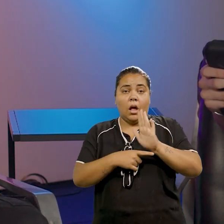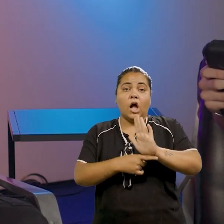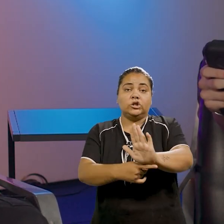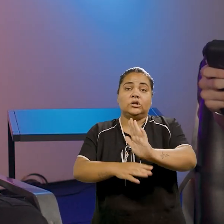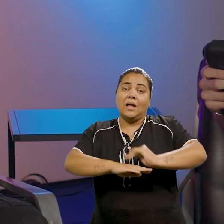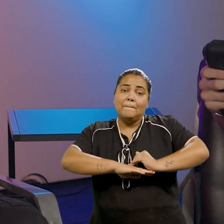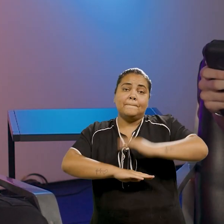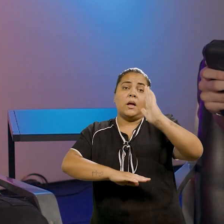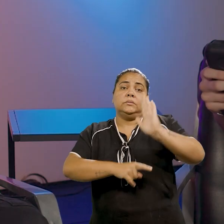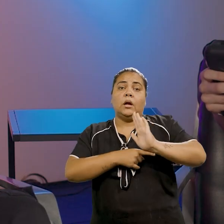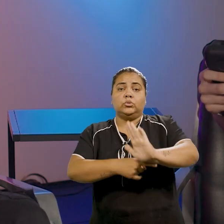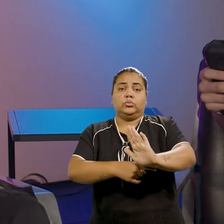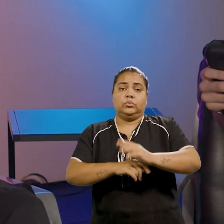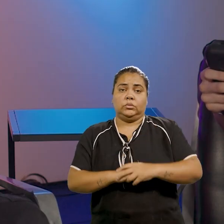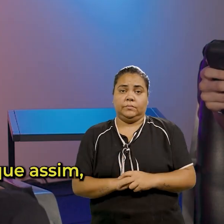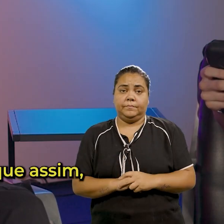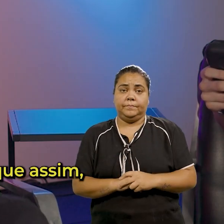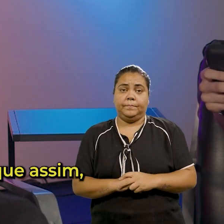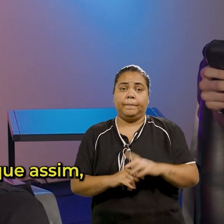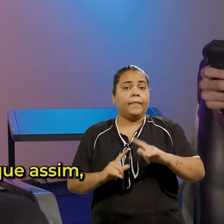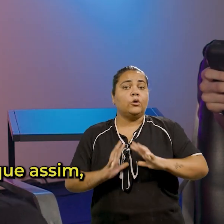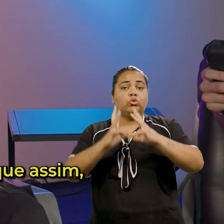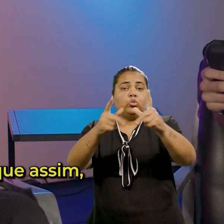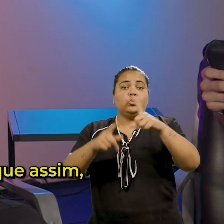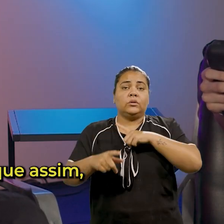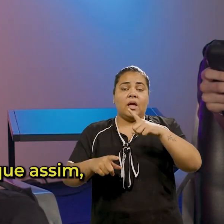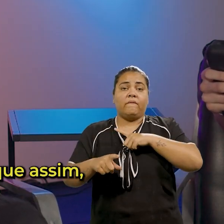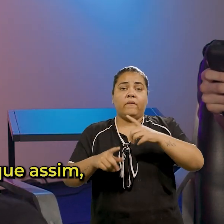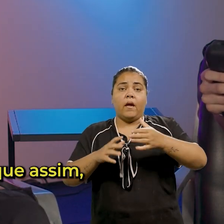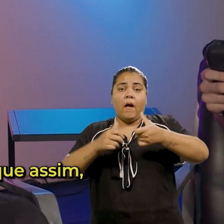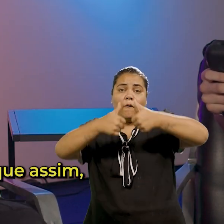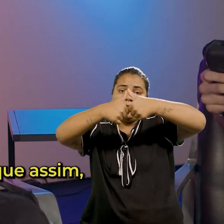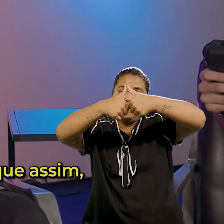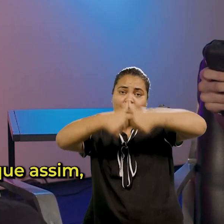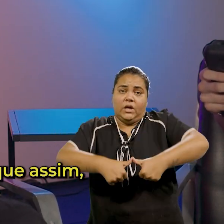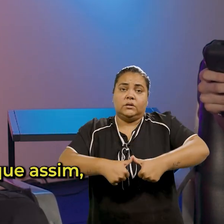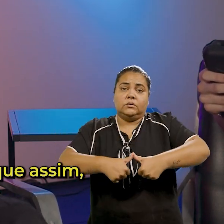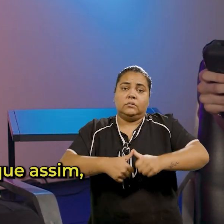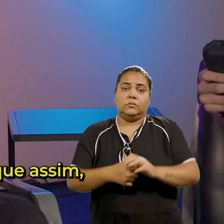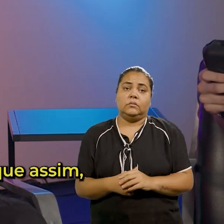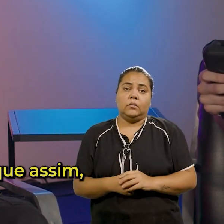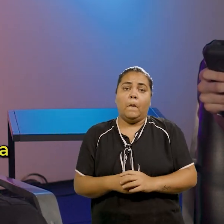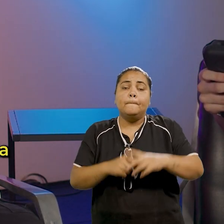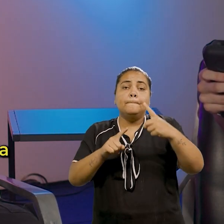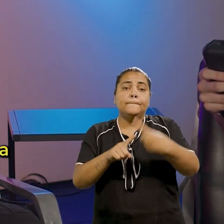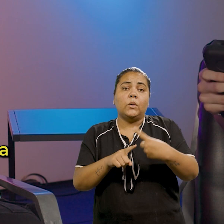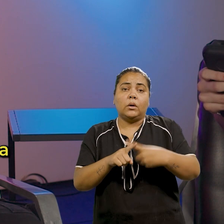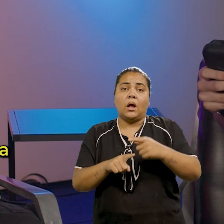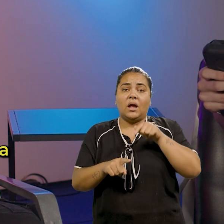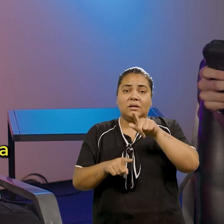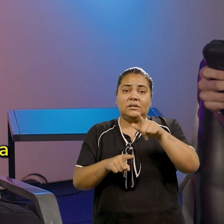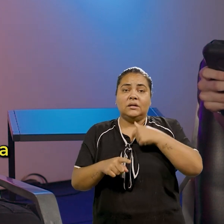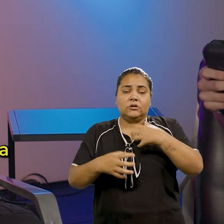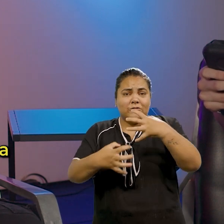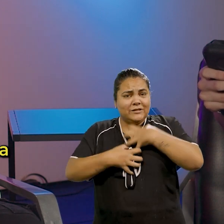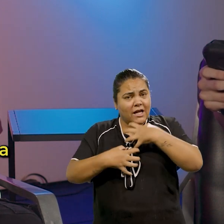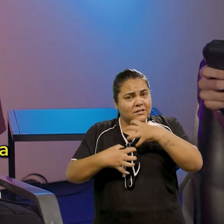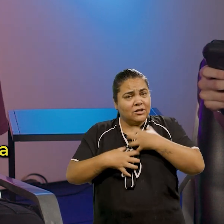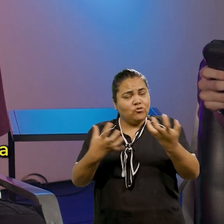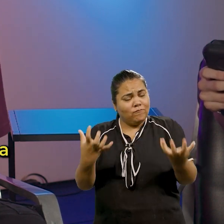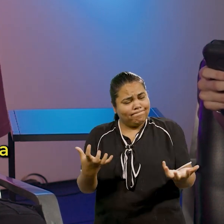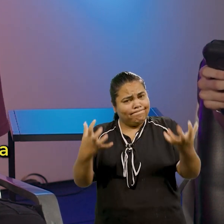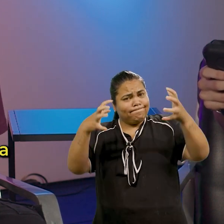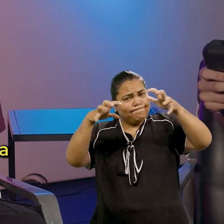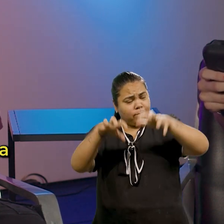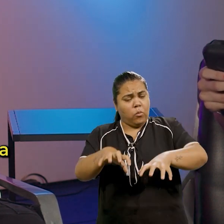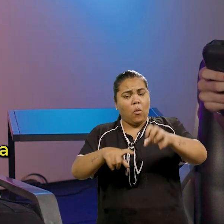uma ajuda. Eu acho que tudo tem a ver com pertencimento, porque assim, quando você se sente